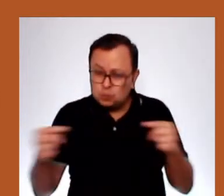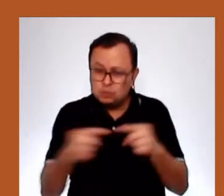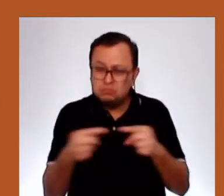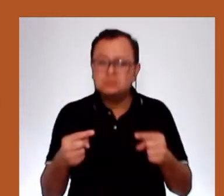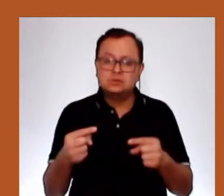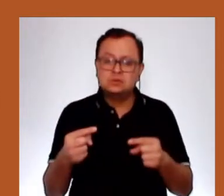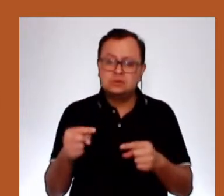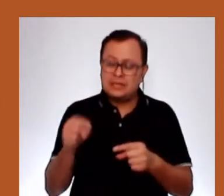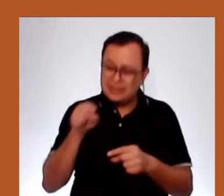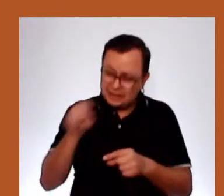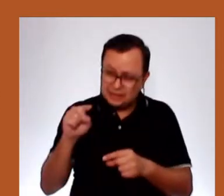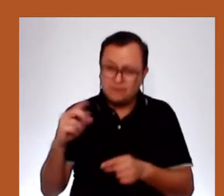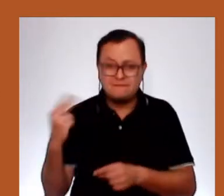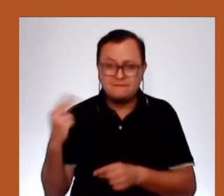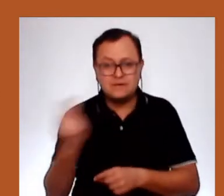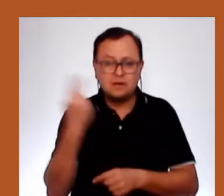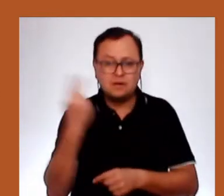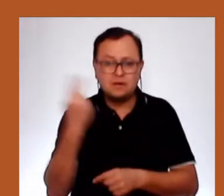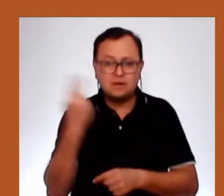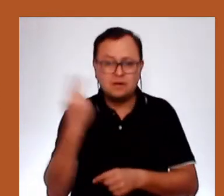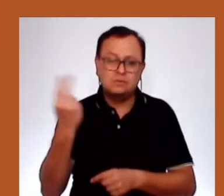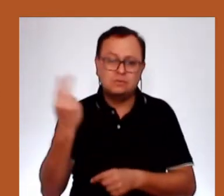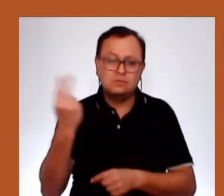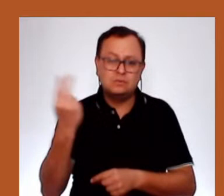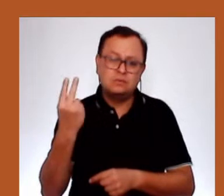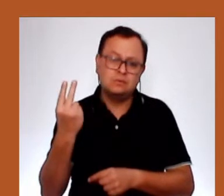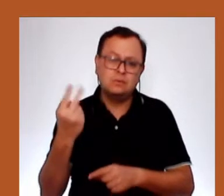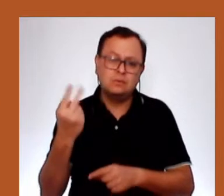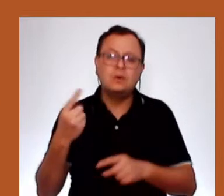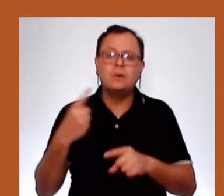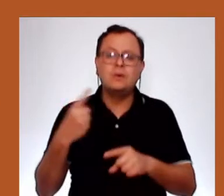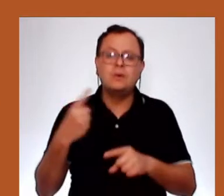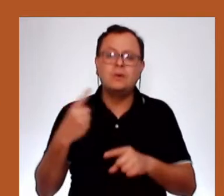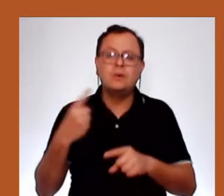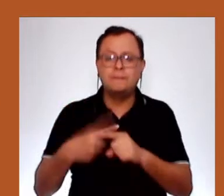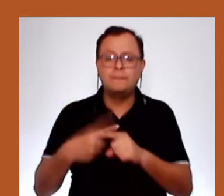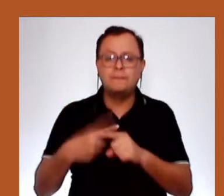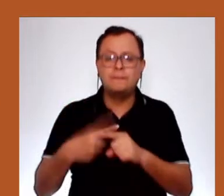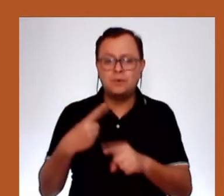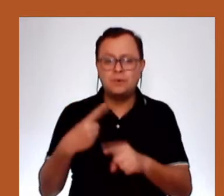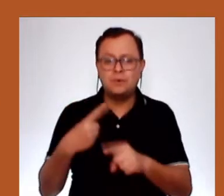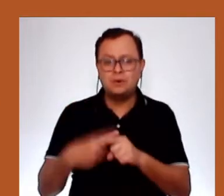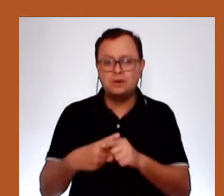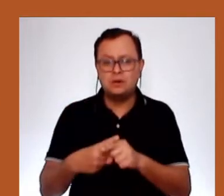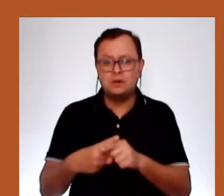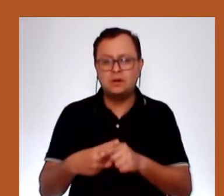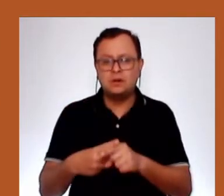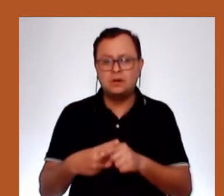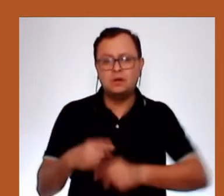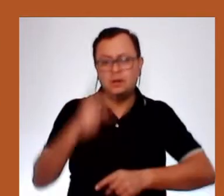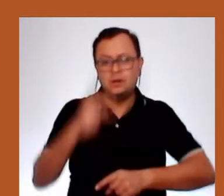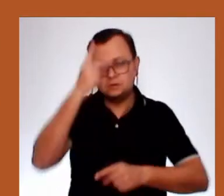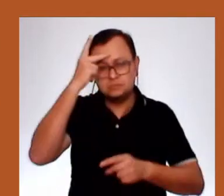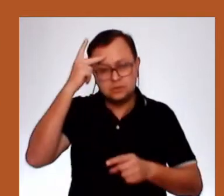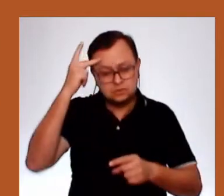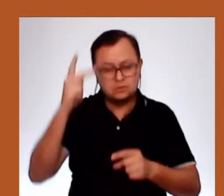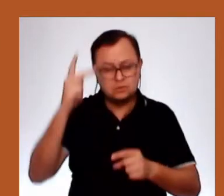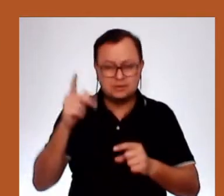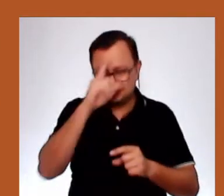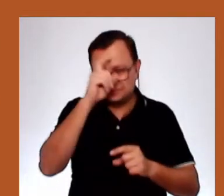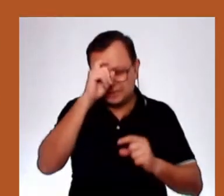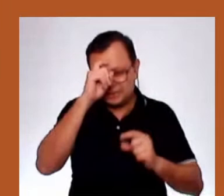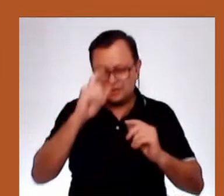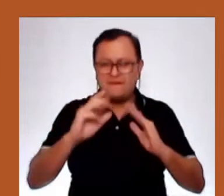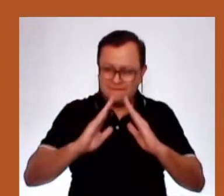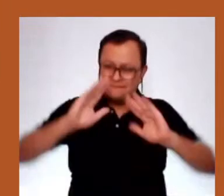está imputado ali, né? Por que que aquelas pessoas decidiram ficar ali dentro? Né? O que estava por trás, né? Era a conversa que a